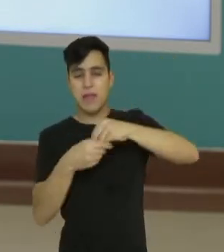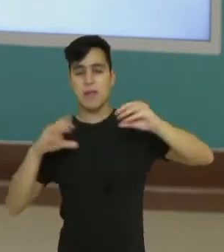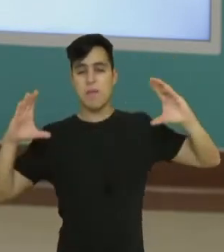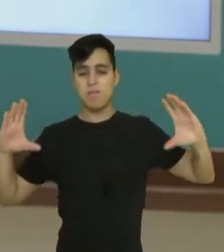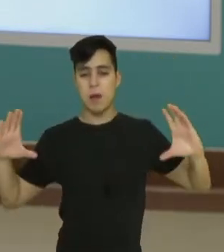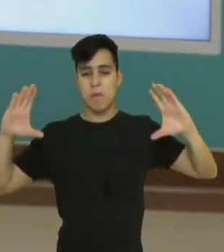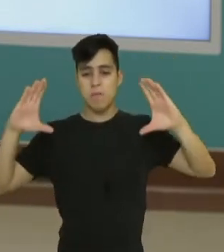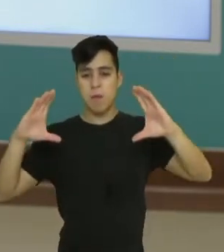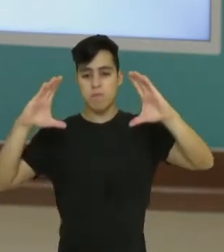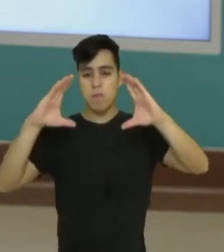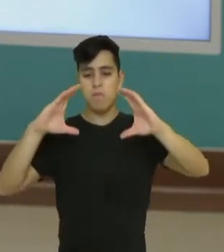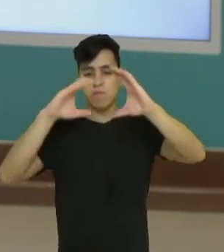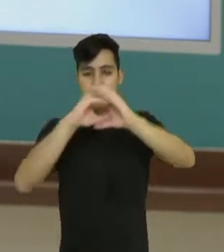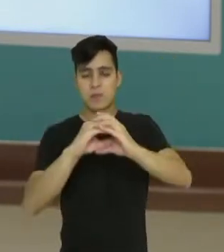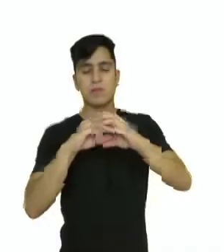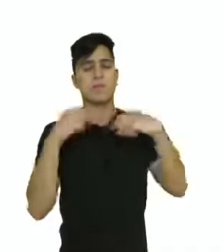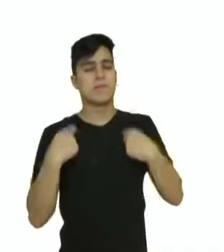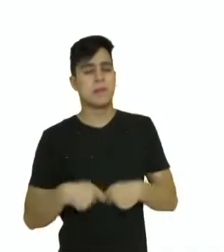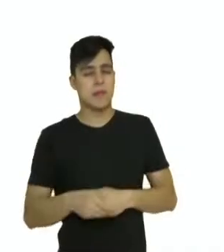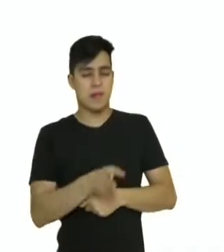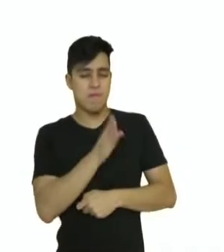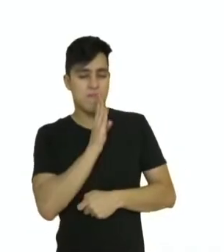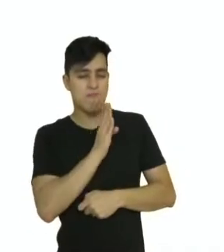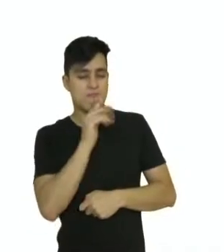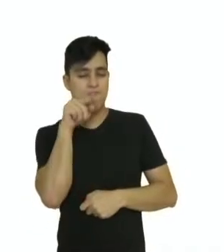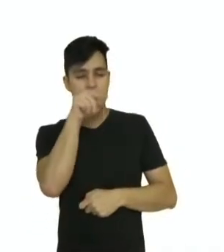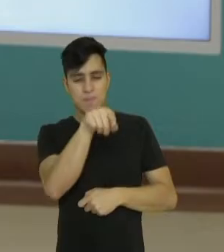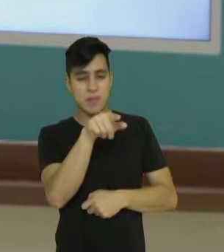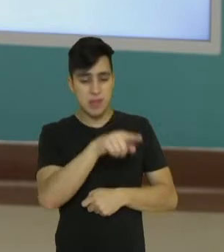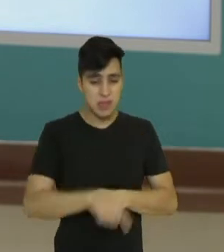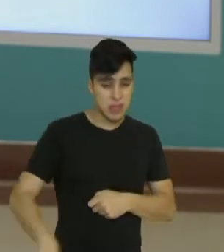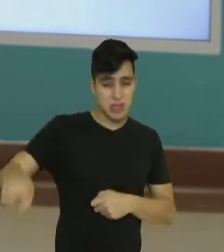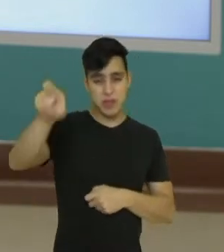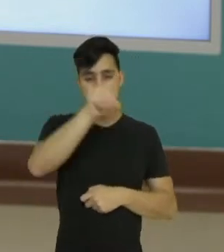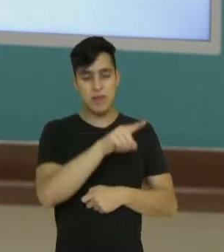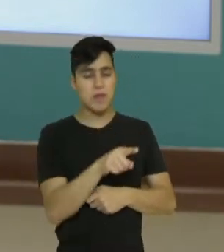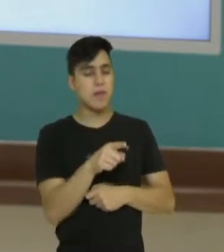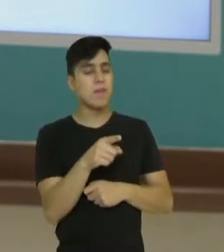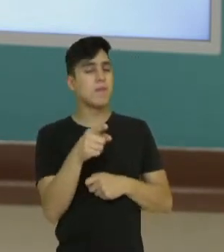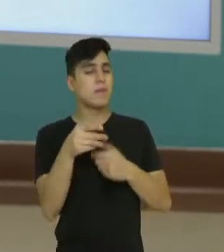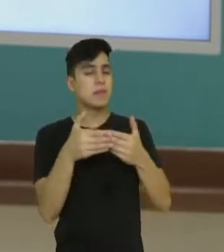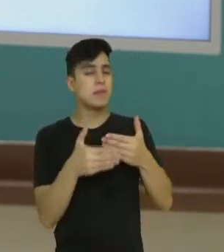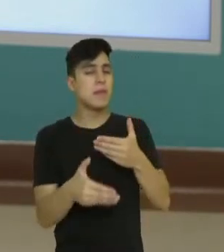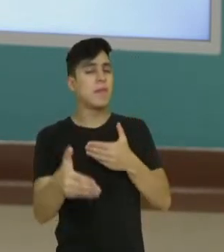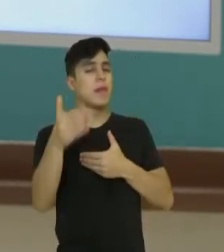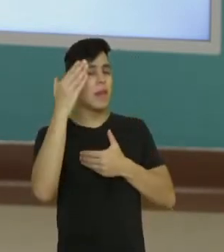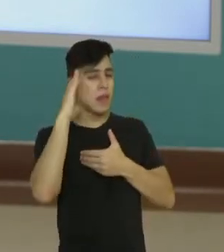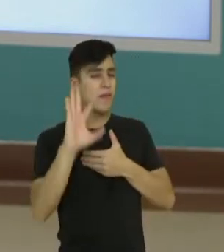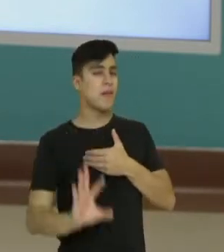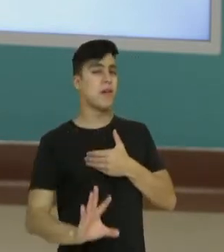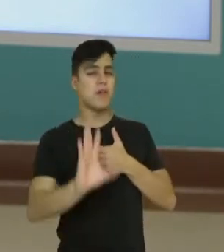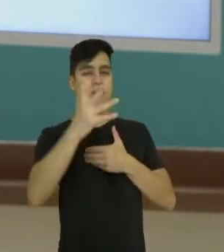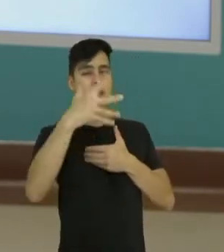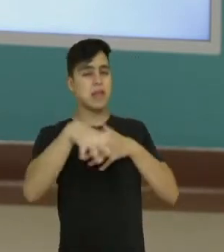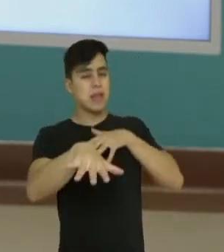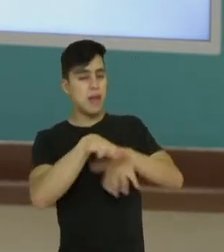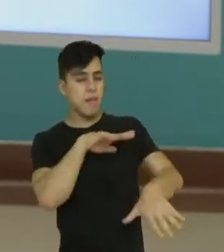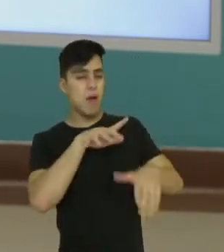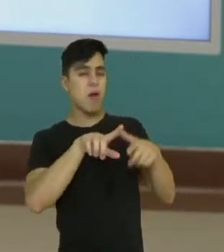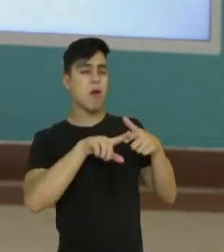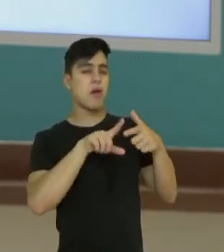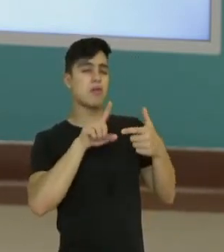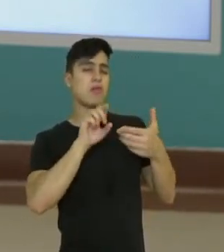internamente. Compreender a importância do estudo do interior da Terra como forma de prever o quê? Eventos como terremotos e